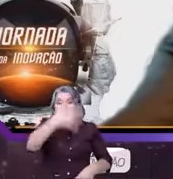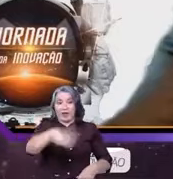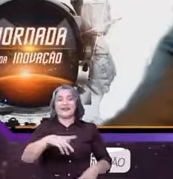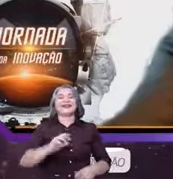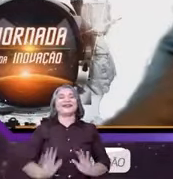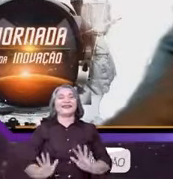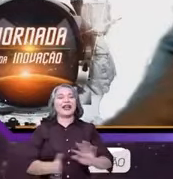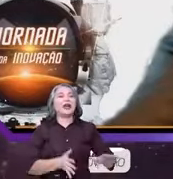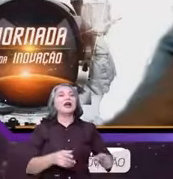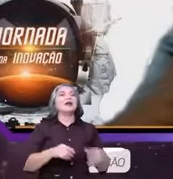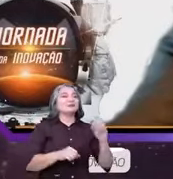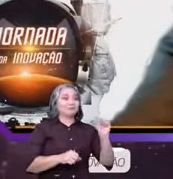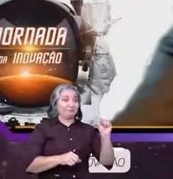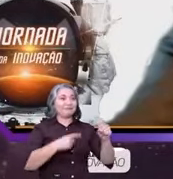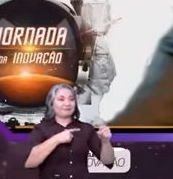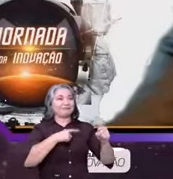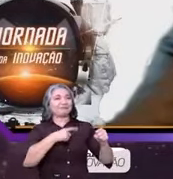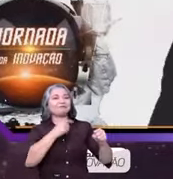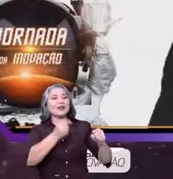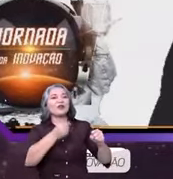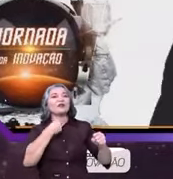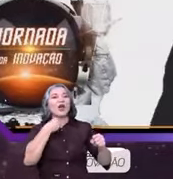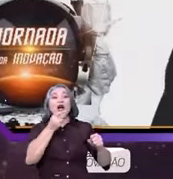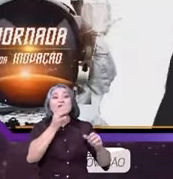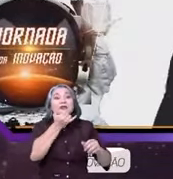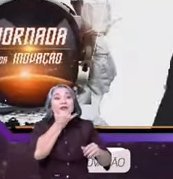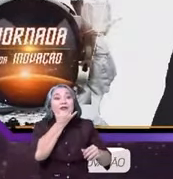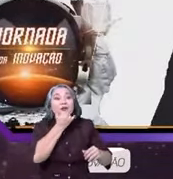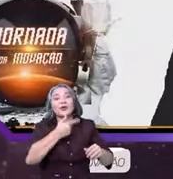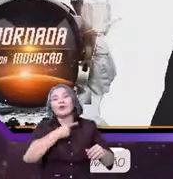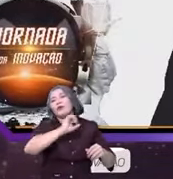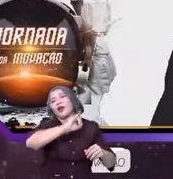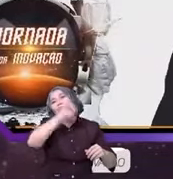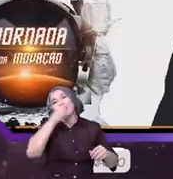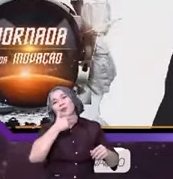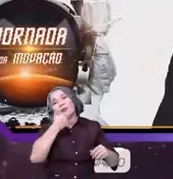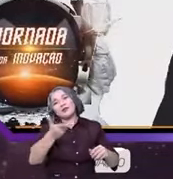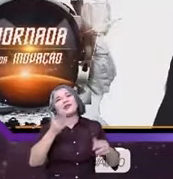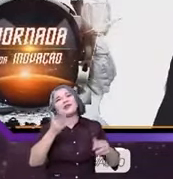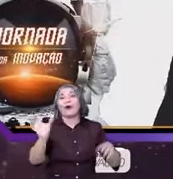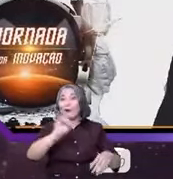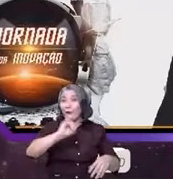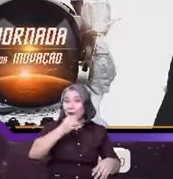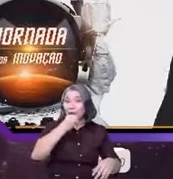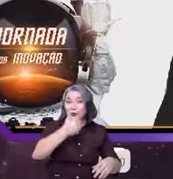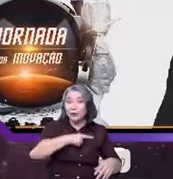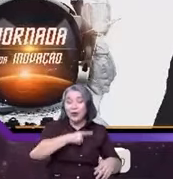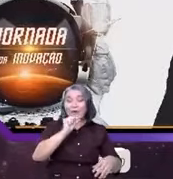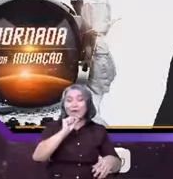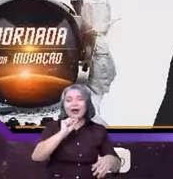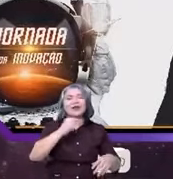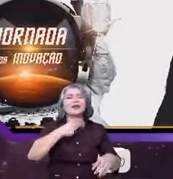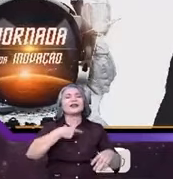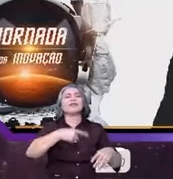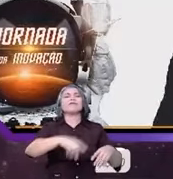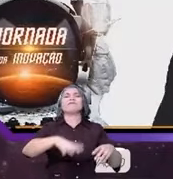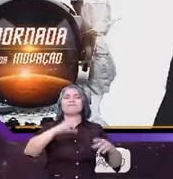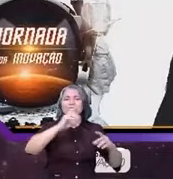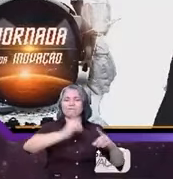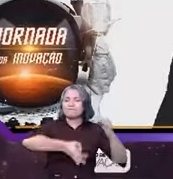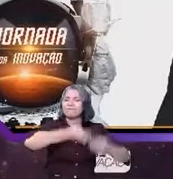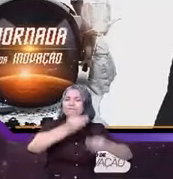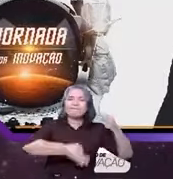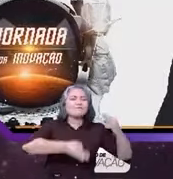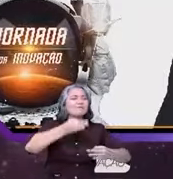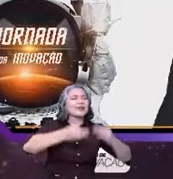Thiago, eu não tive a oportunidade de fazer as minhas saudações de estilo a Vossa Excelência, mas saiba Vossa Excelência que Vossa Excelência é objeto de minha